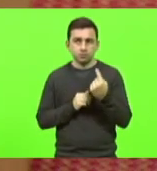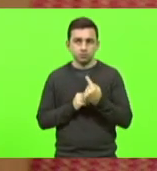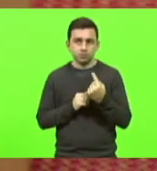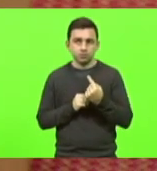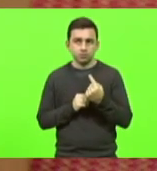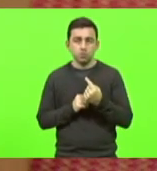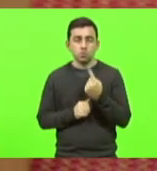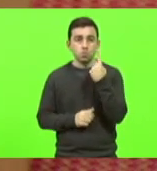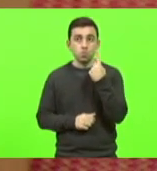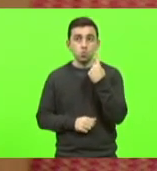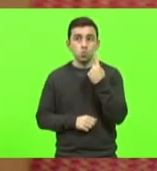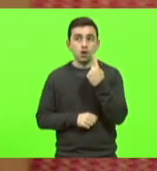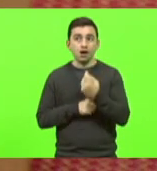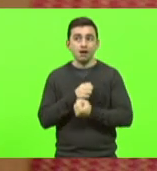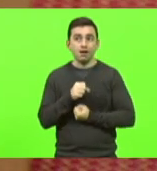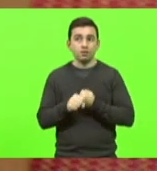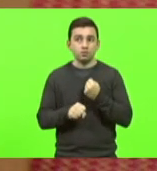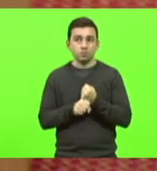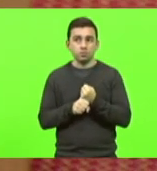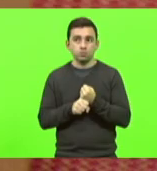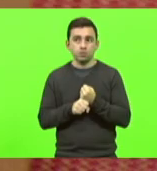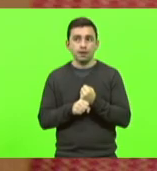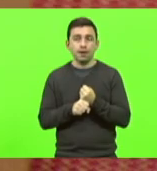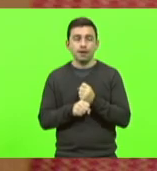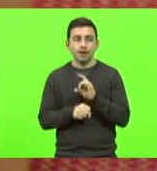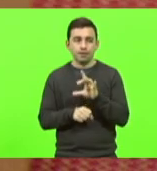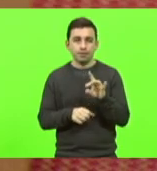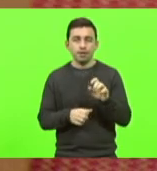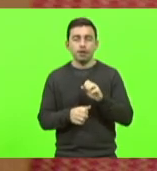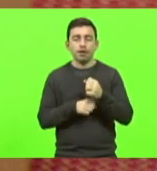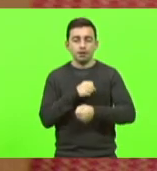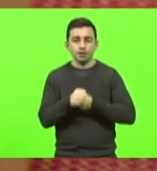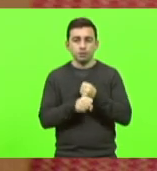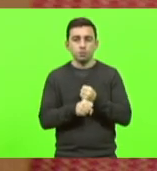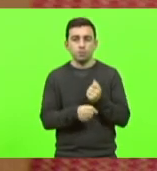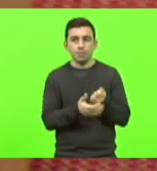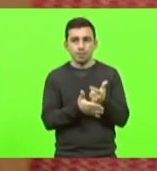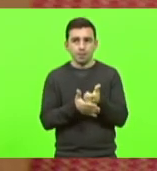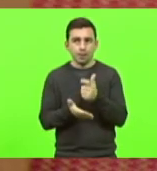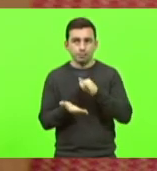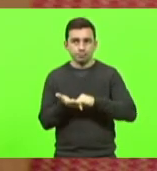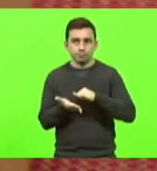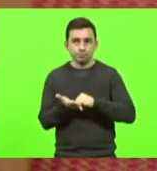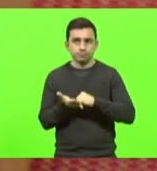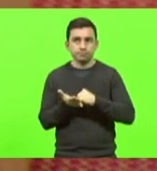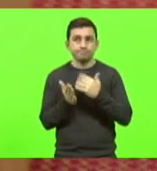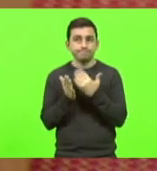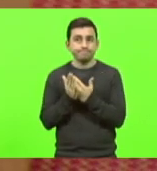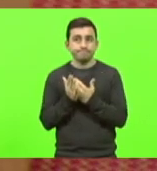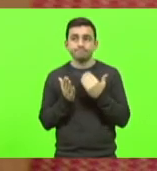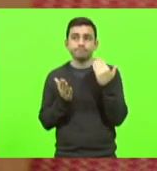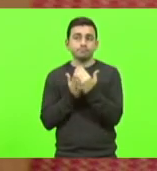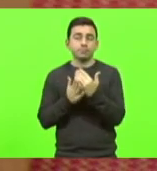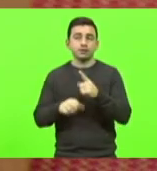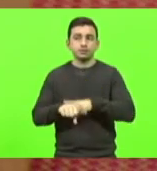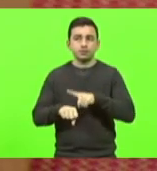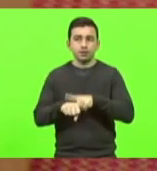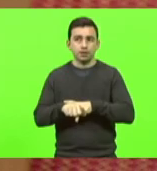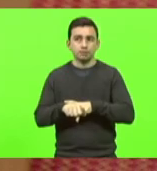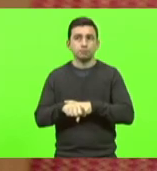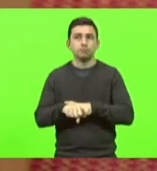um ano de idade para cada ano de contribuição que exceder o tempo de